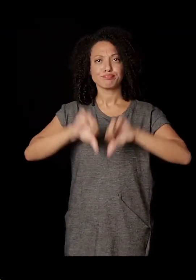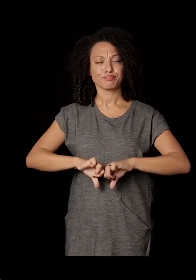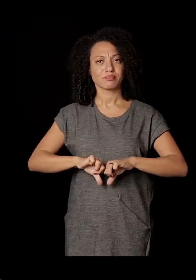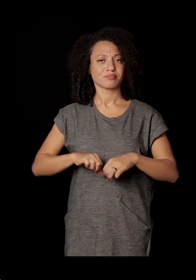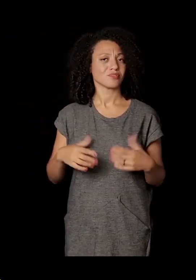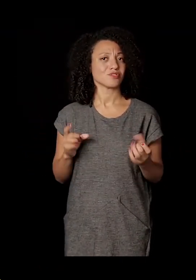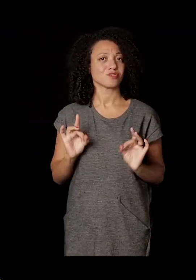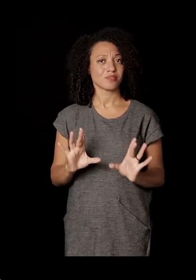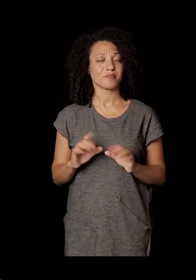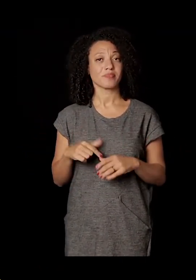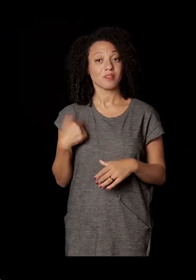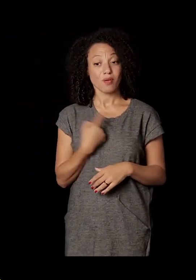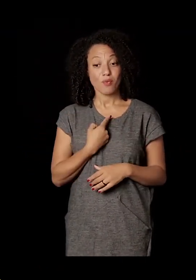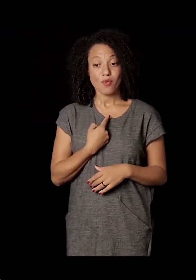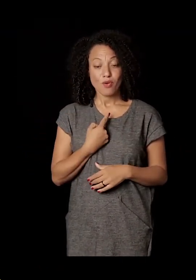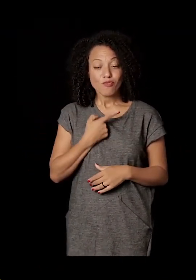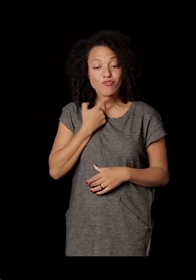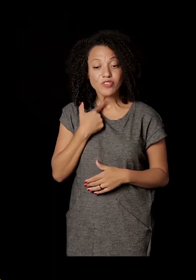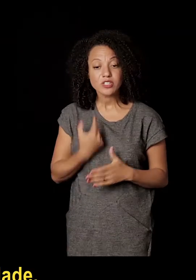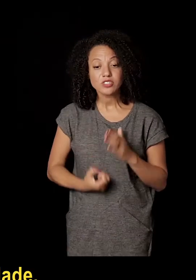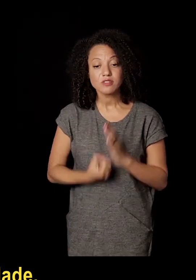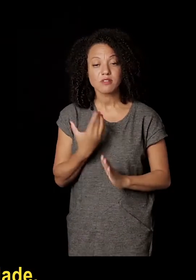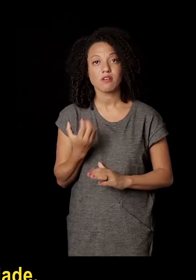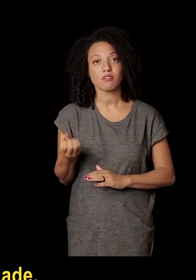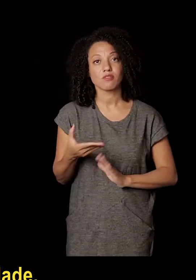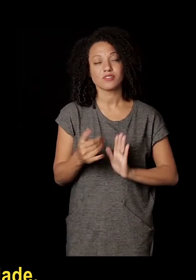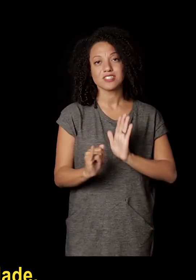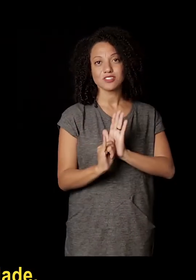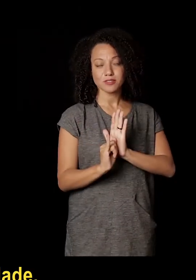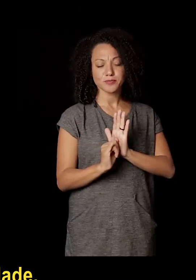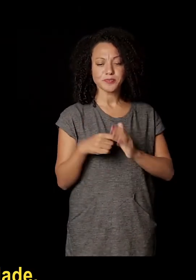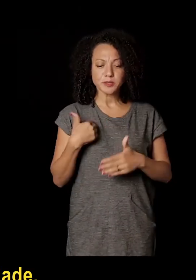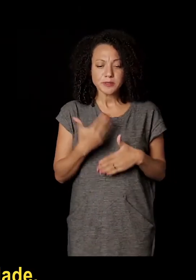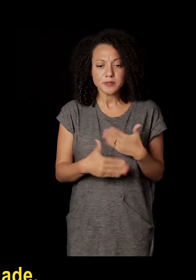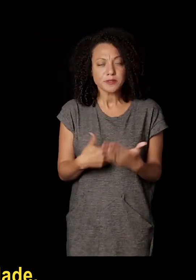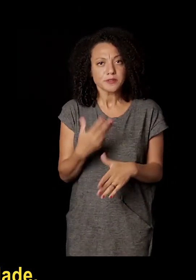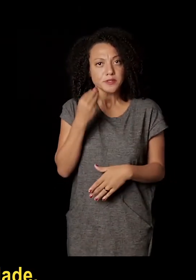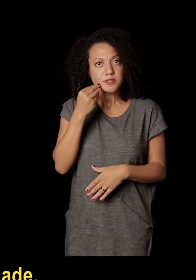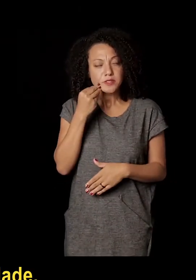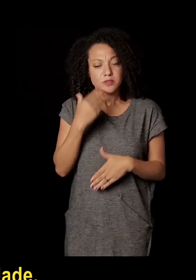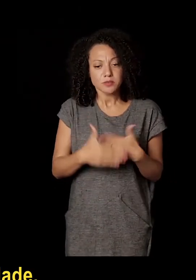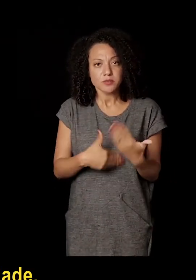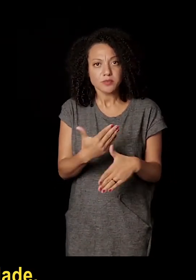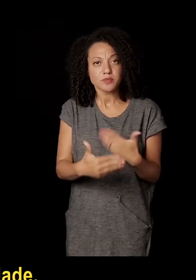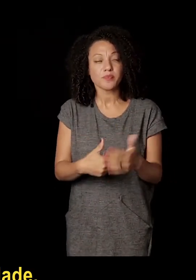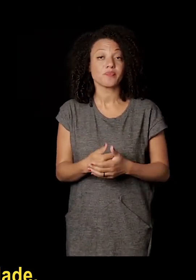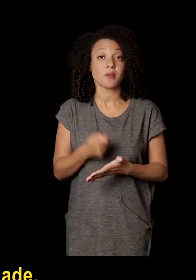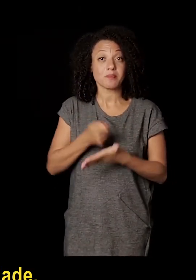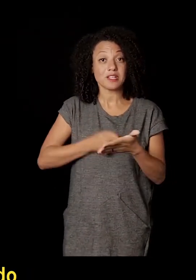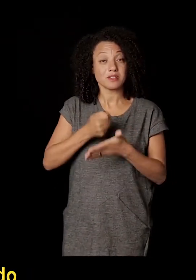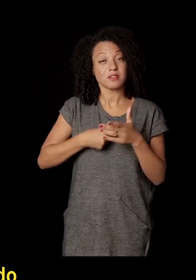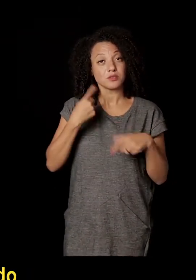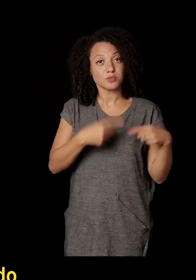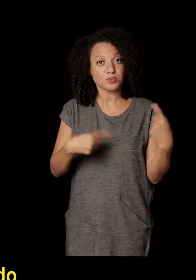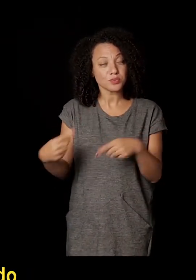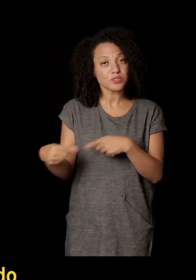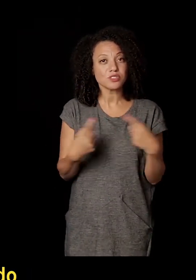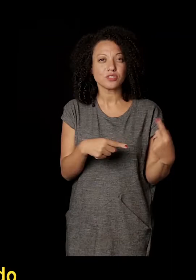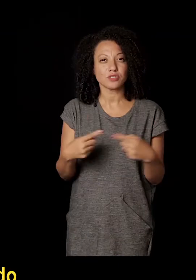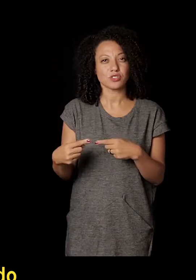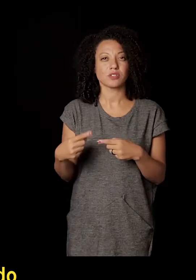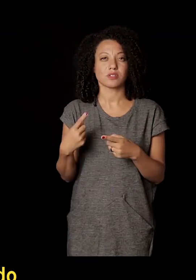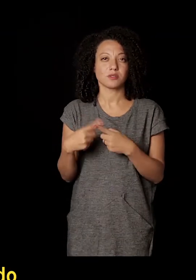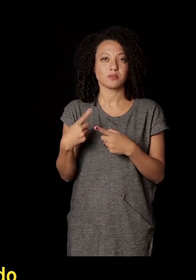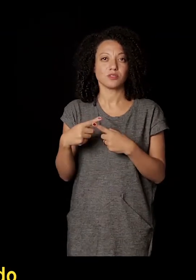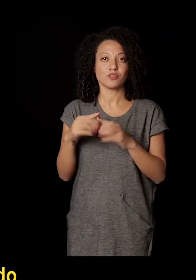decadência, né? Então, havia que construir o novo, construir uma nova identidade. Nessa construção da nova identidade, o militante político forjado